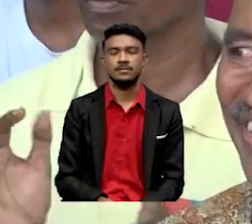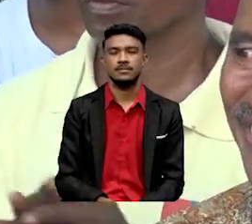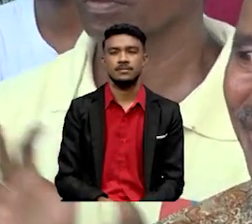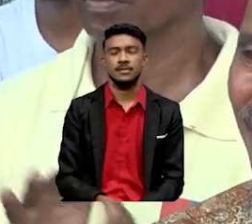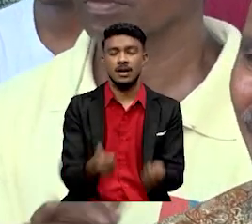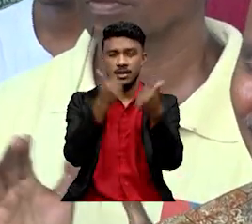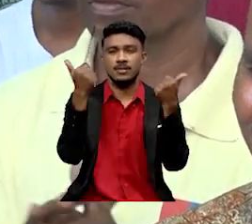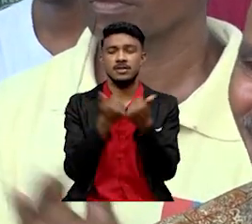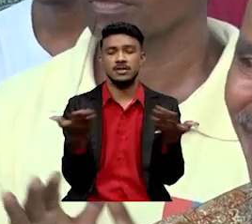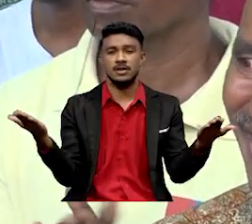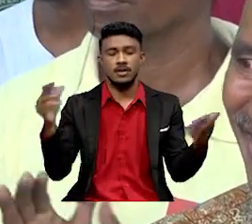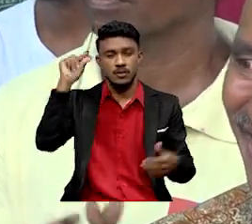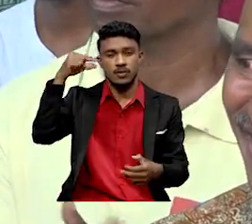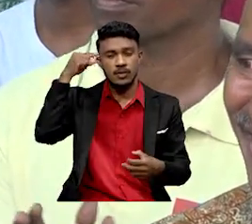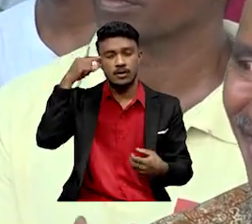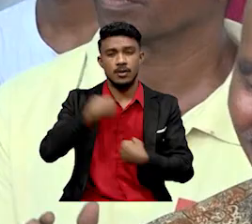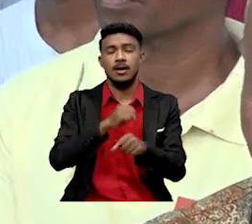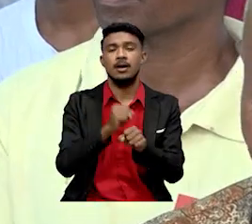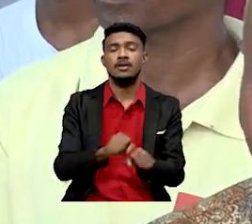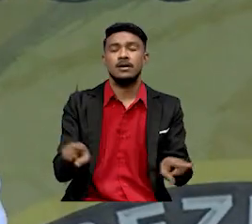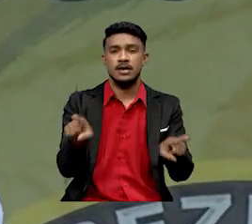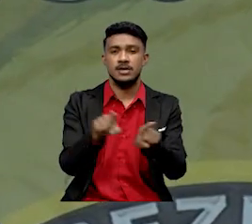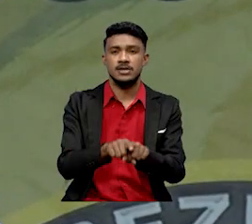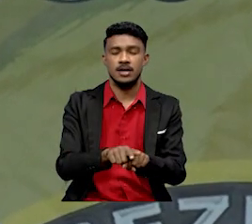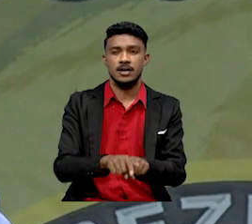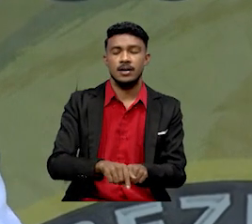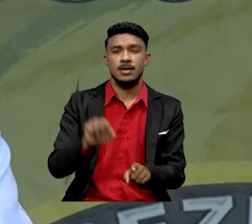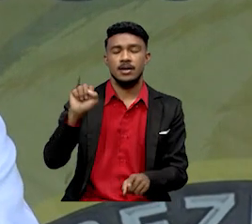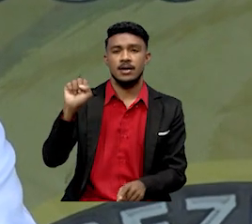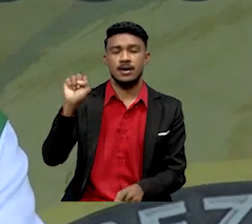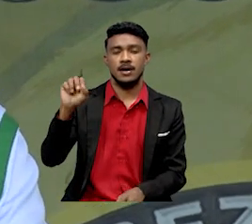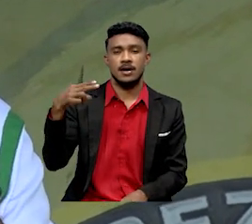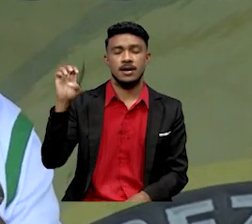Arte marciais nebe governo reativo ona makanesan persaudaraan seti hati terate